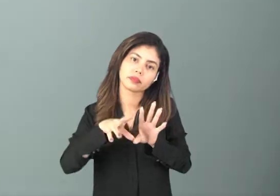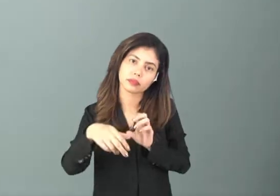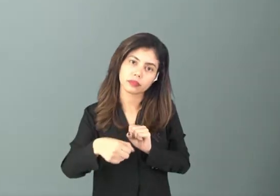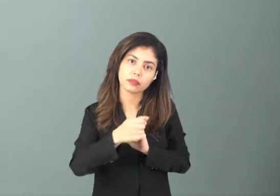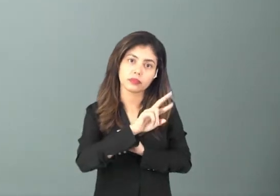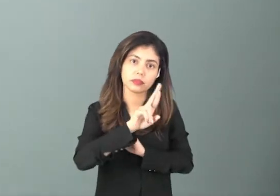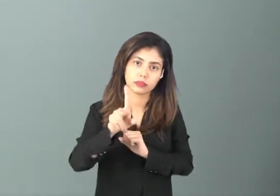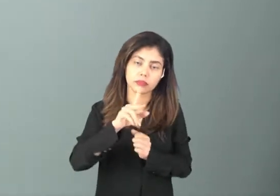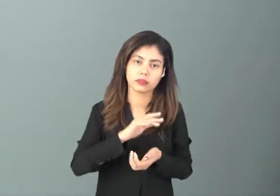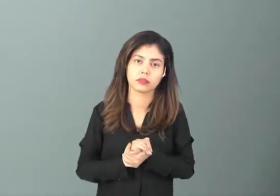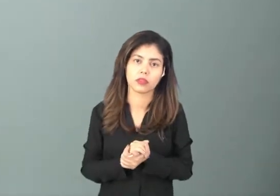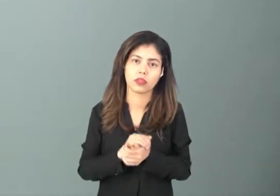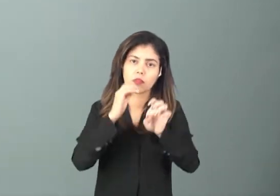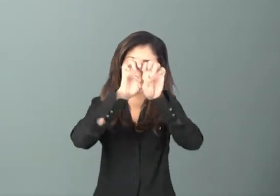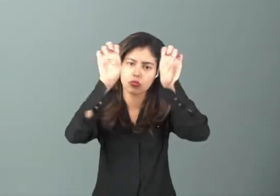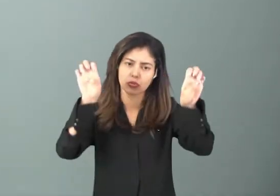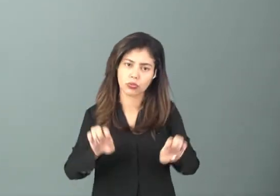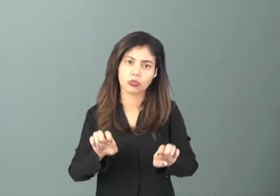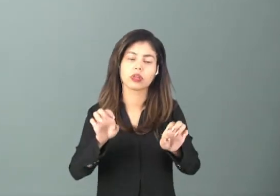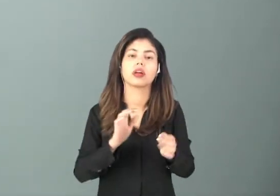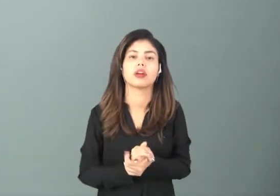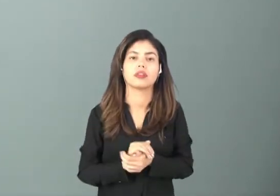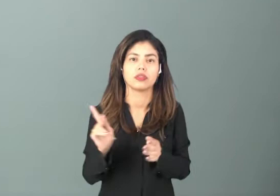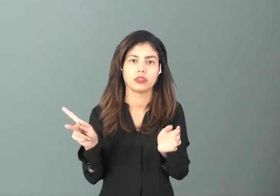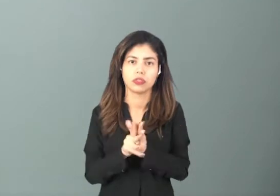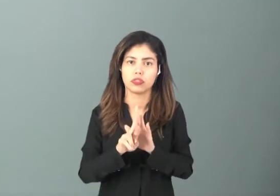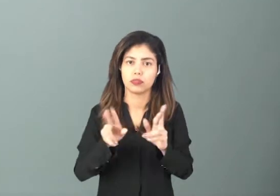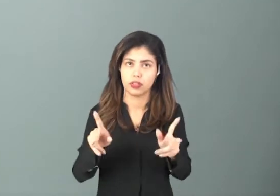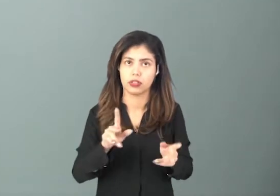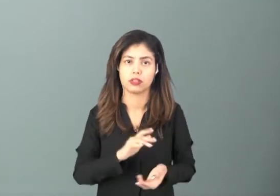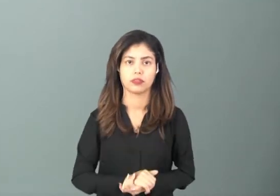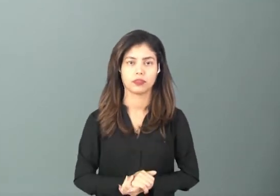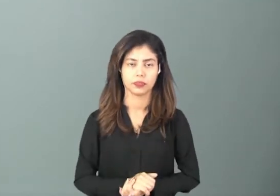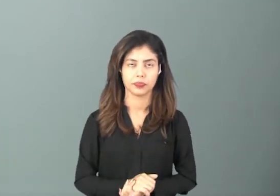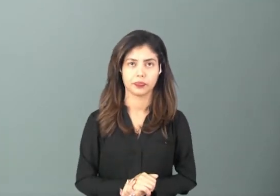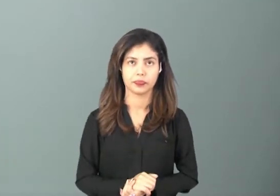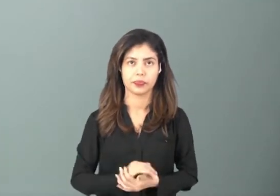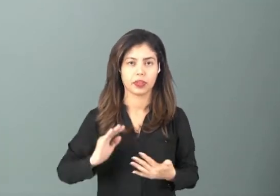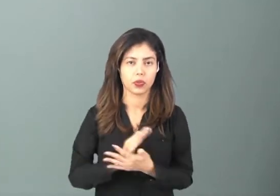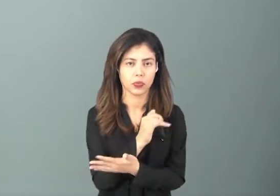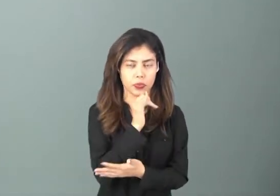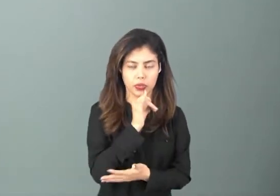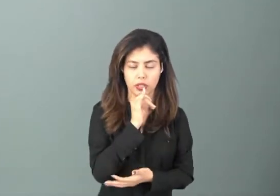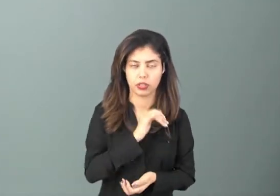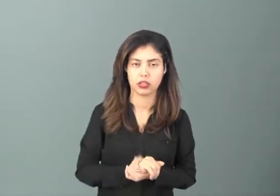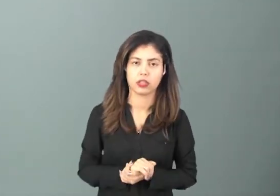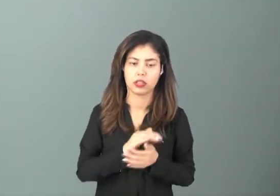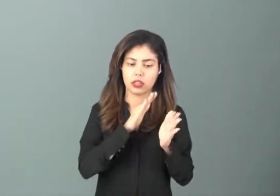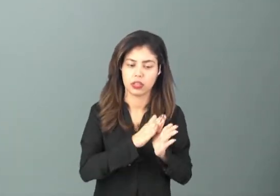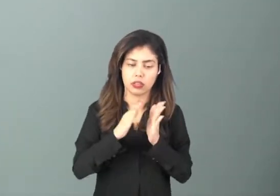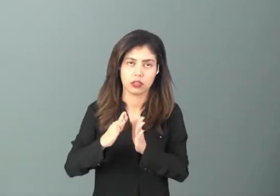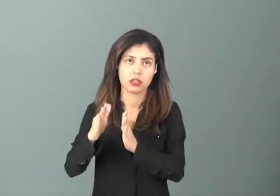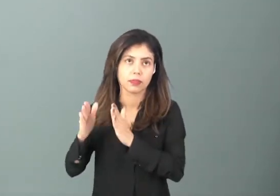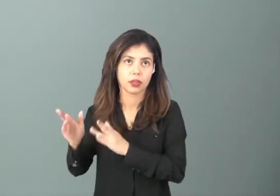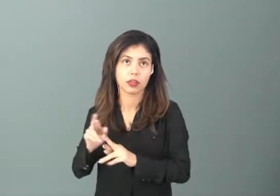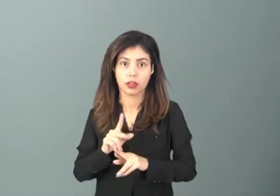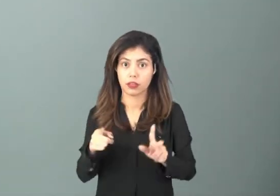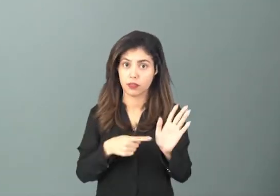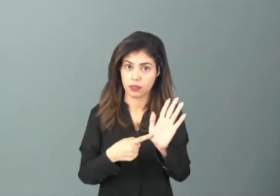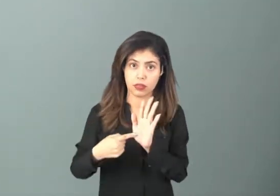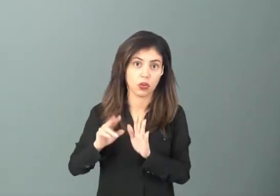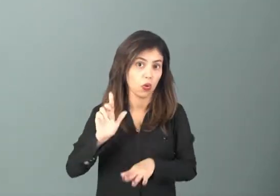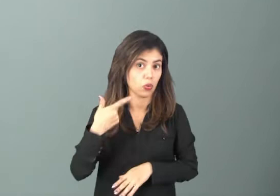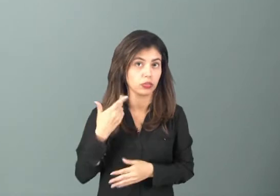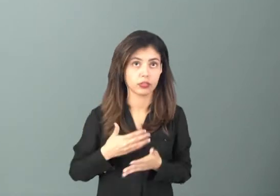diferente né visualmente eu consigo observar que eles têm diferenças entre si tá alguns por exemplo vão ter separações bem nítidas